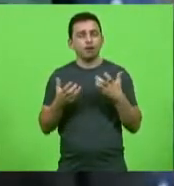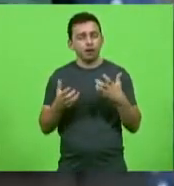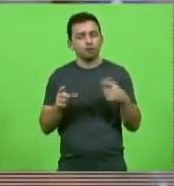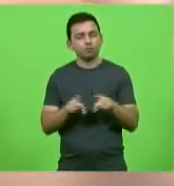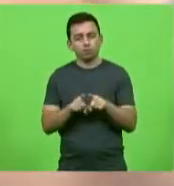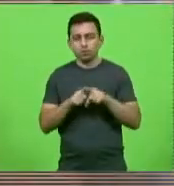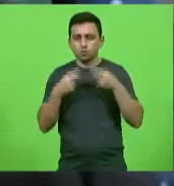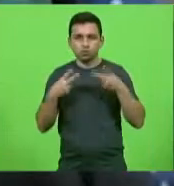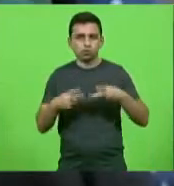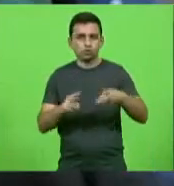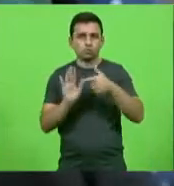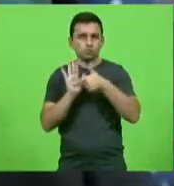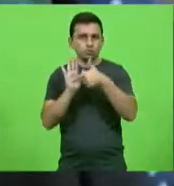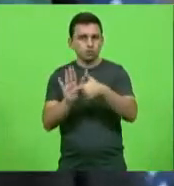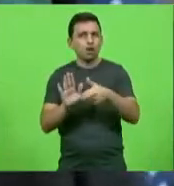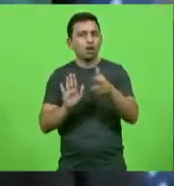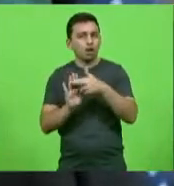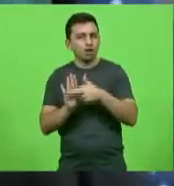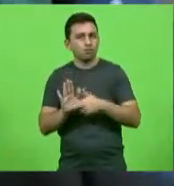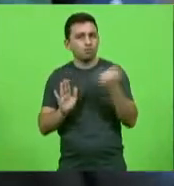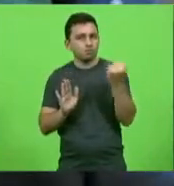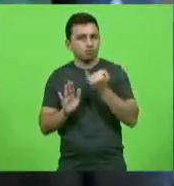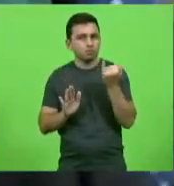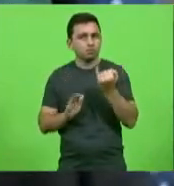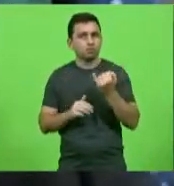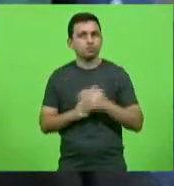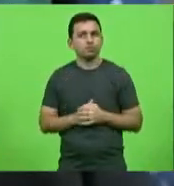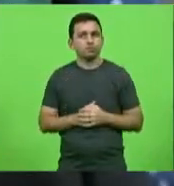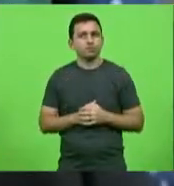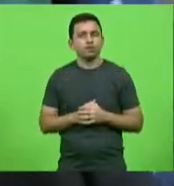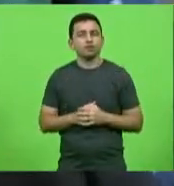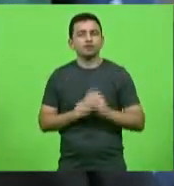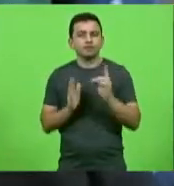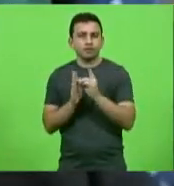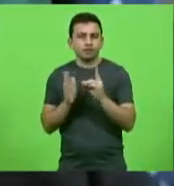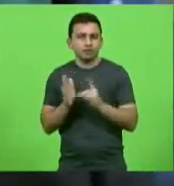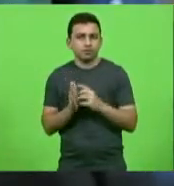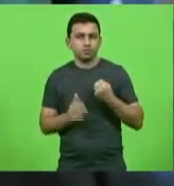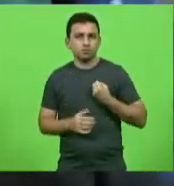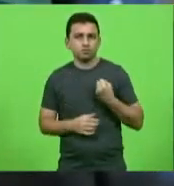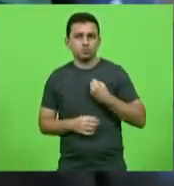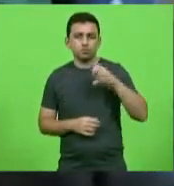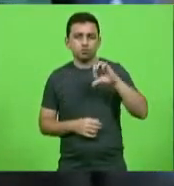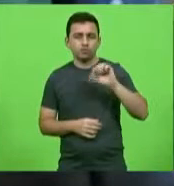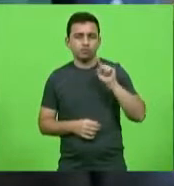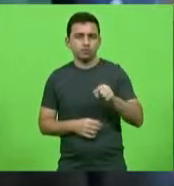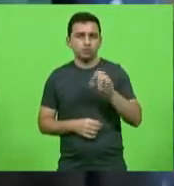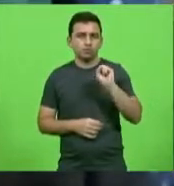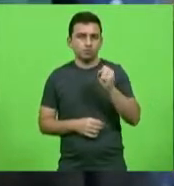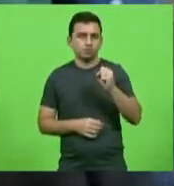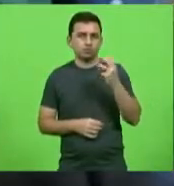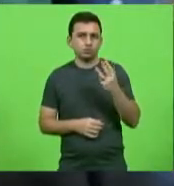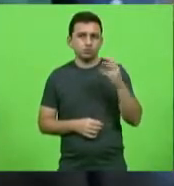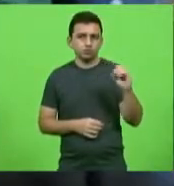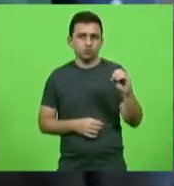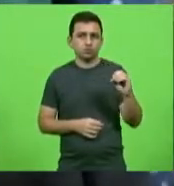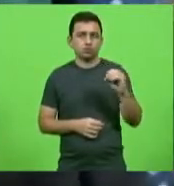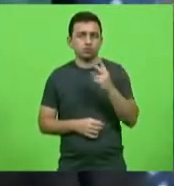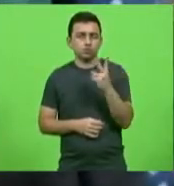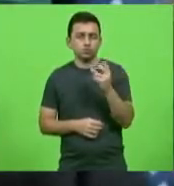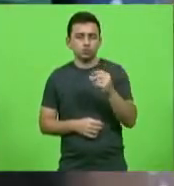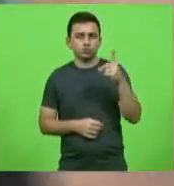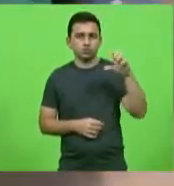destacando mais uma norma legal. Dessa vez, o decreto de número 9.830 de